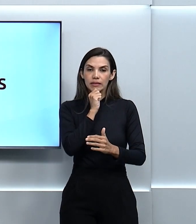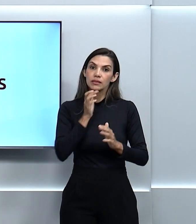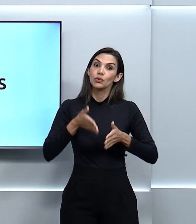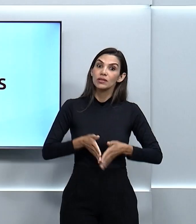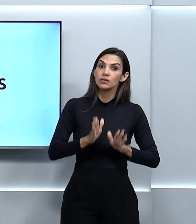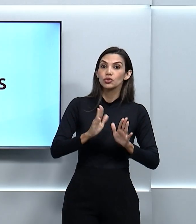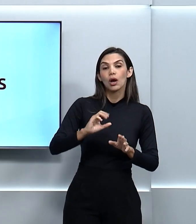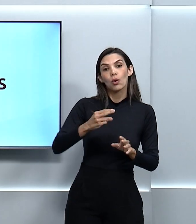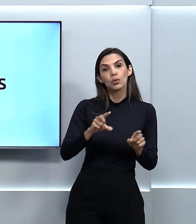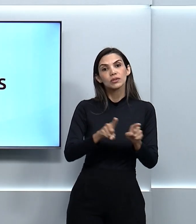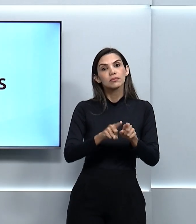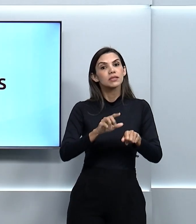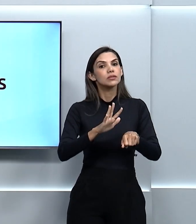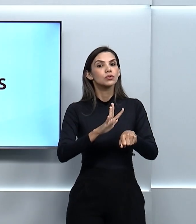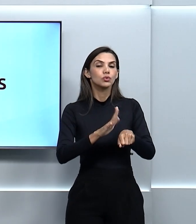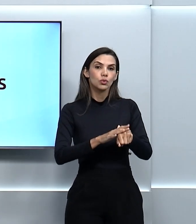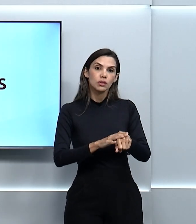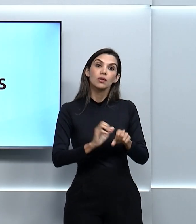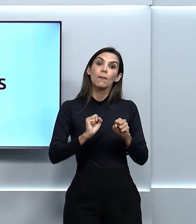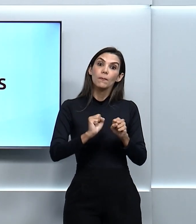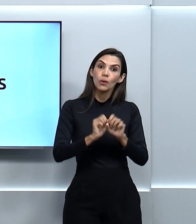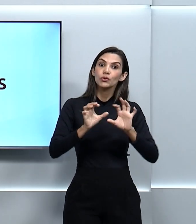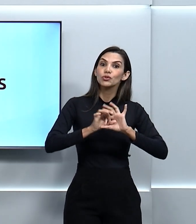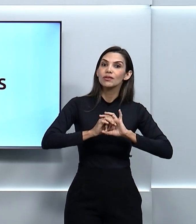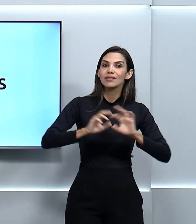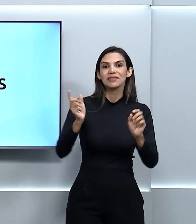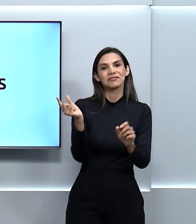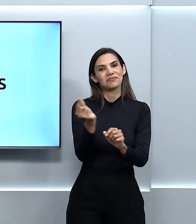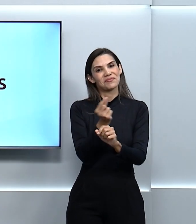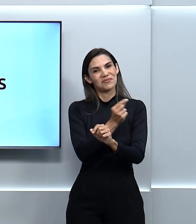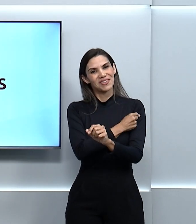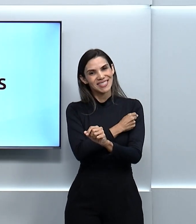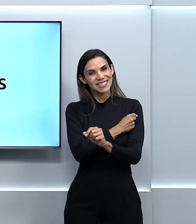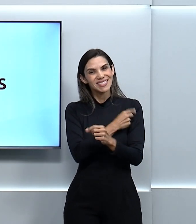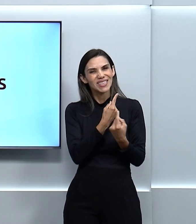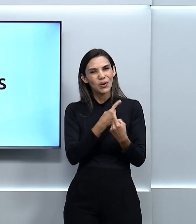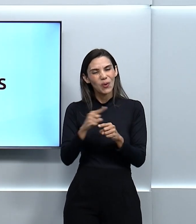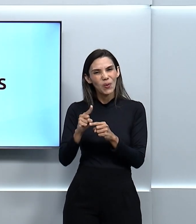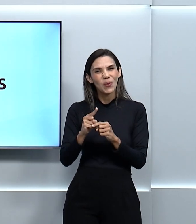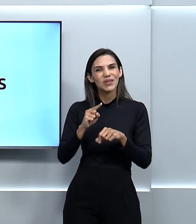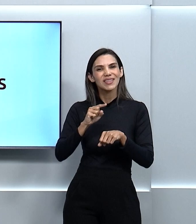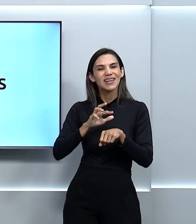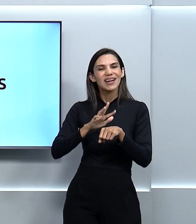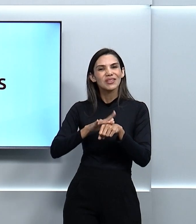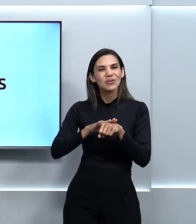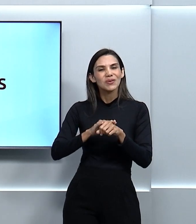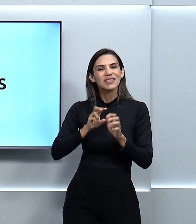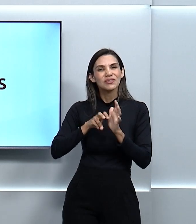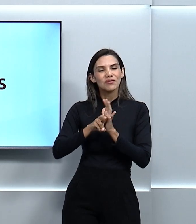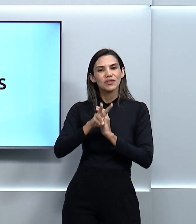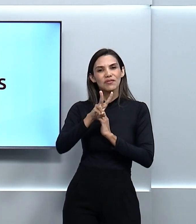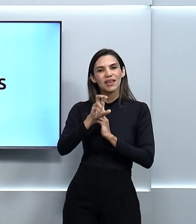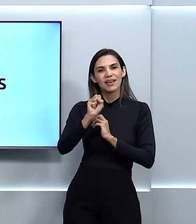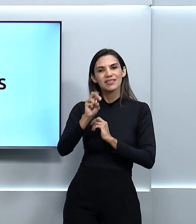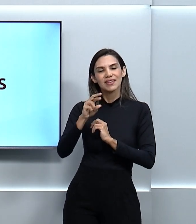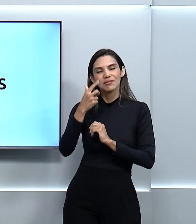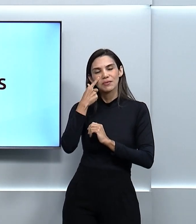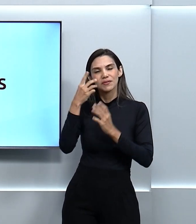que possuem comorbidades podem tomar a vacina contra a bronquiolite de graça, como explica a TV